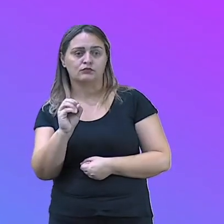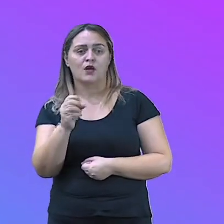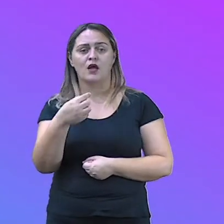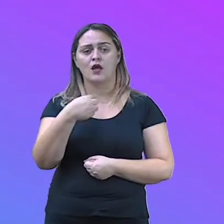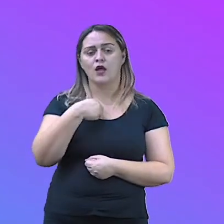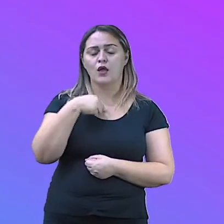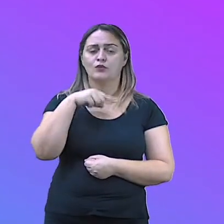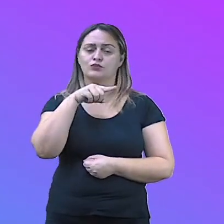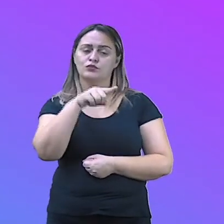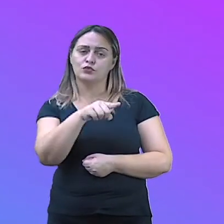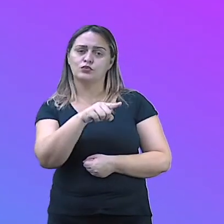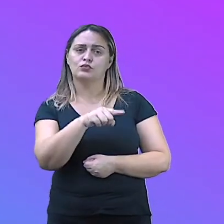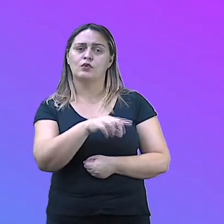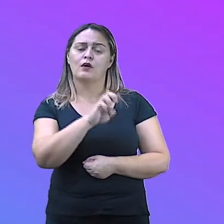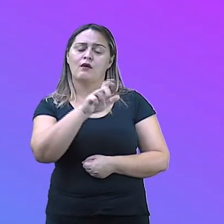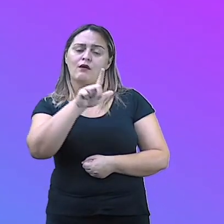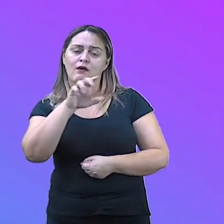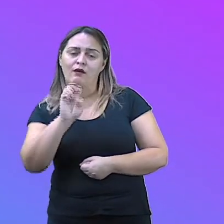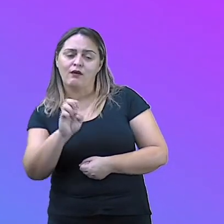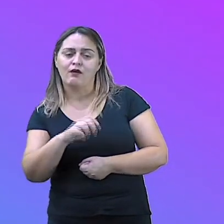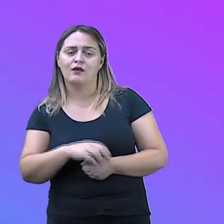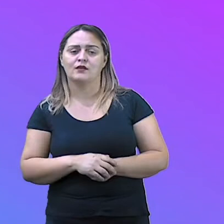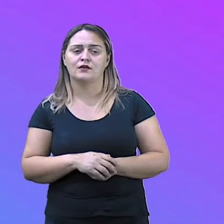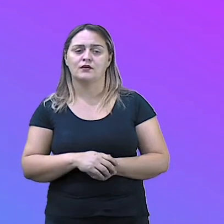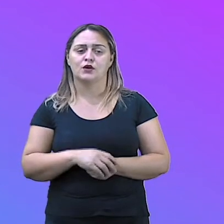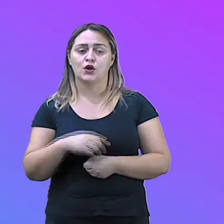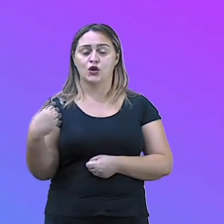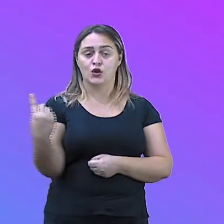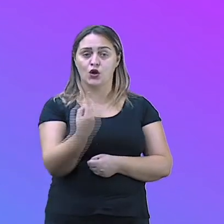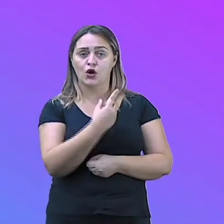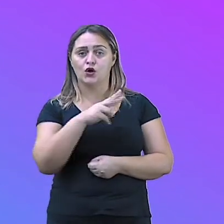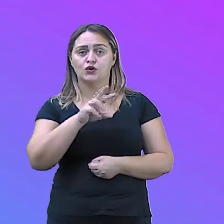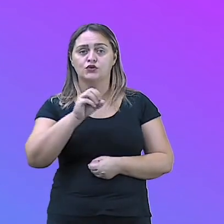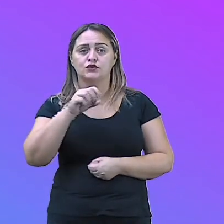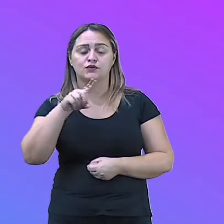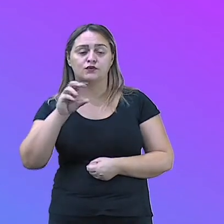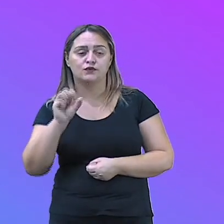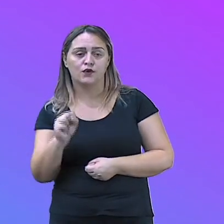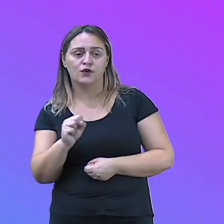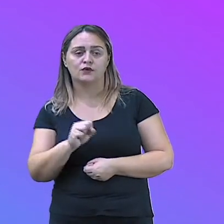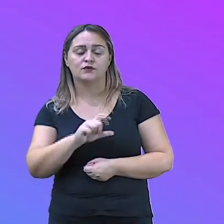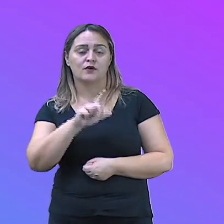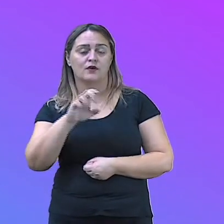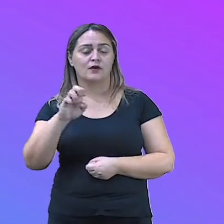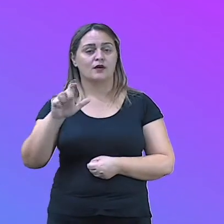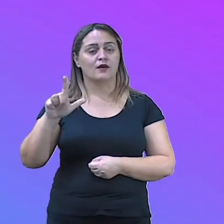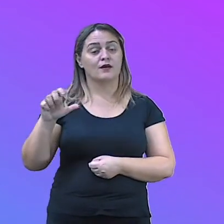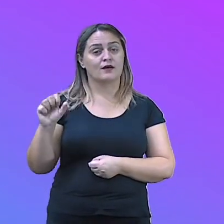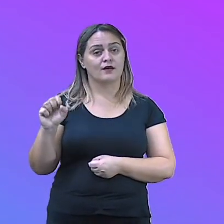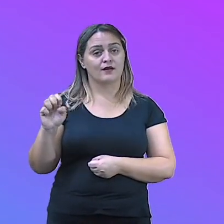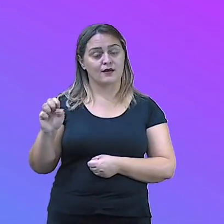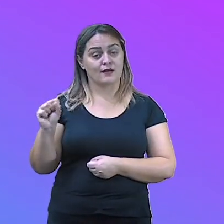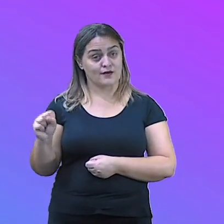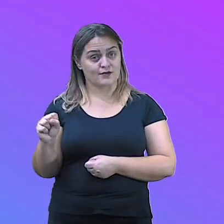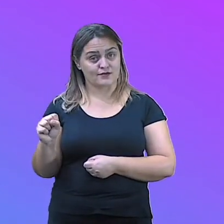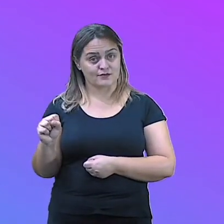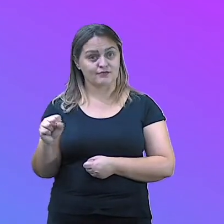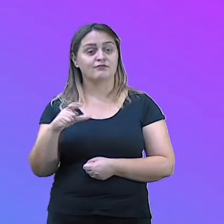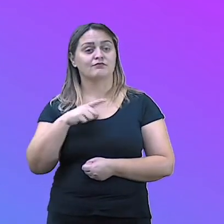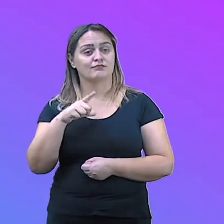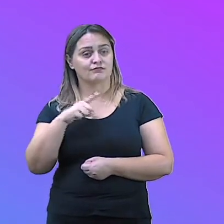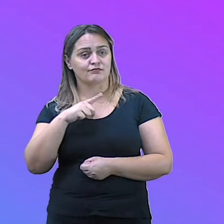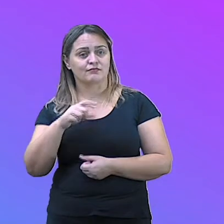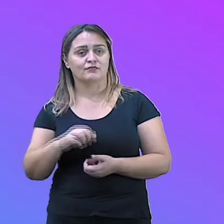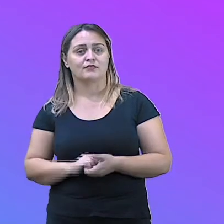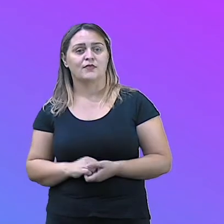tu, ele, ela, nós, vós, eles e elas. Cumprem função de sujeito. Os